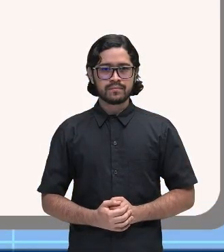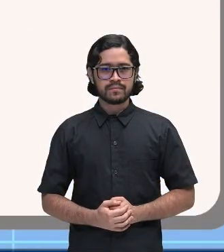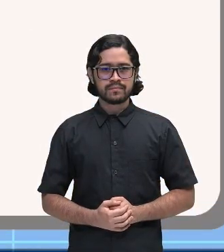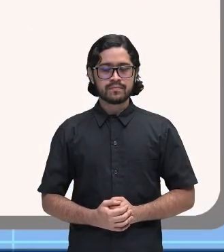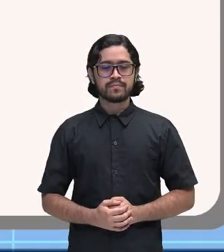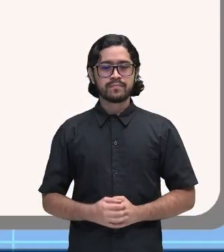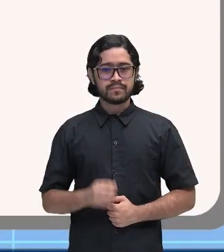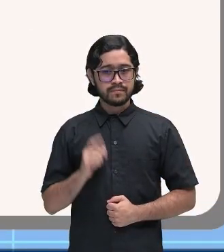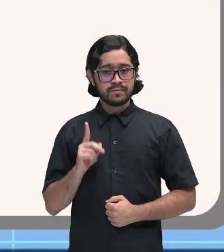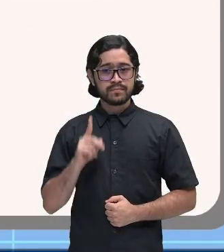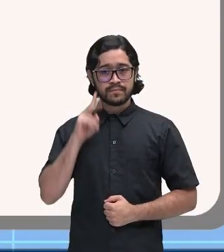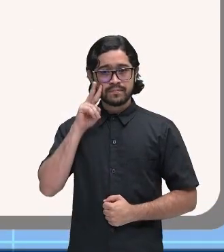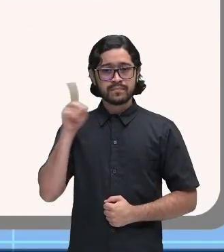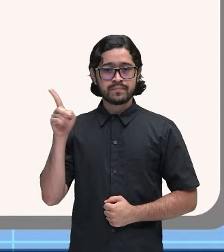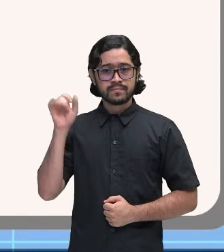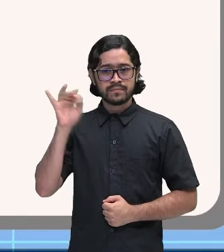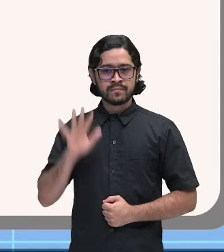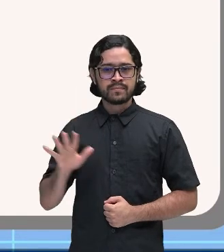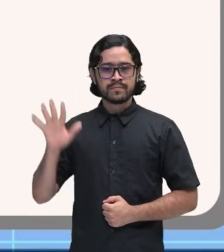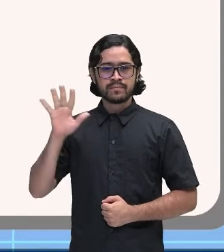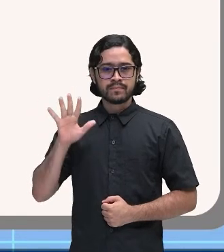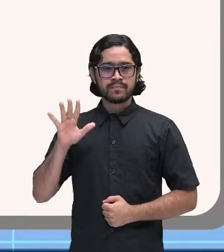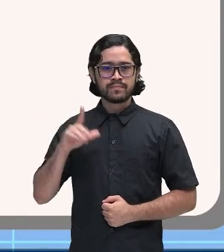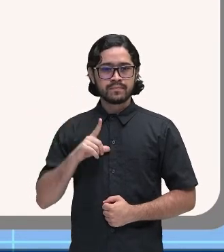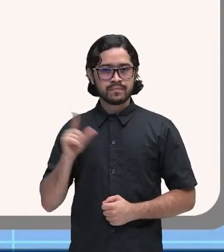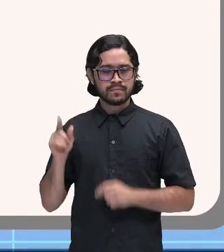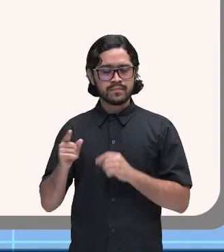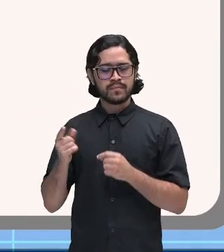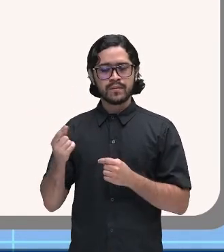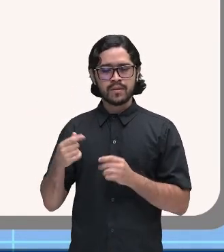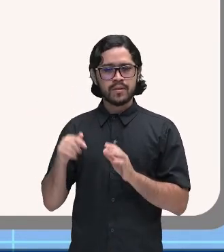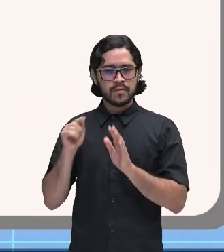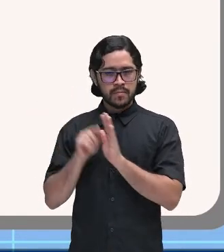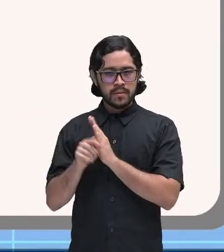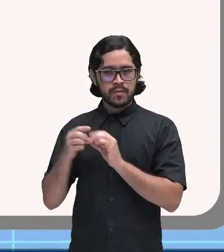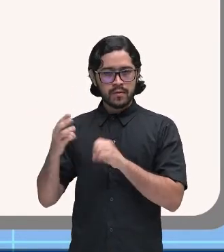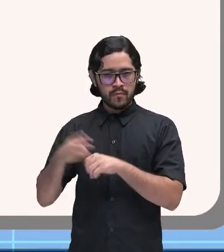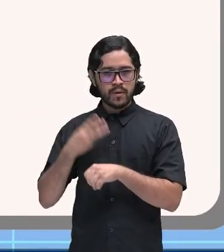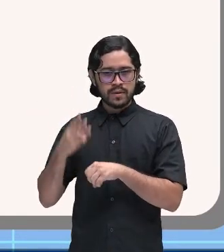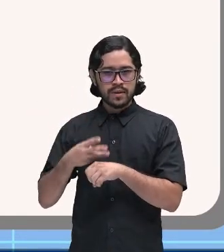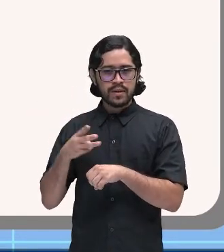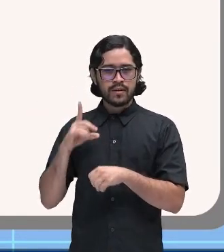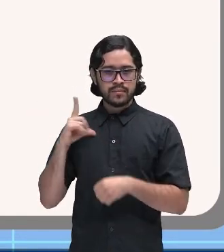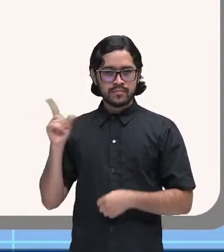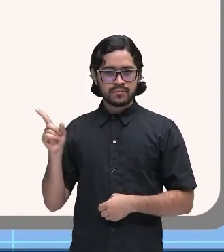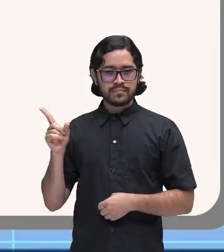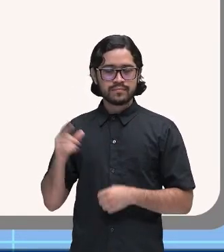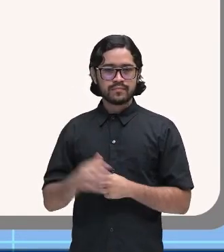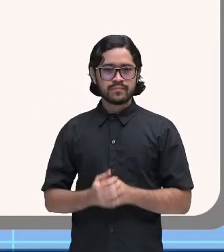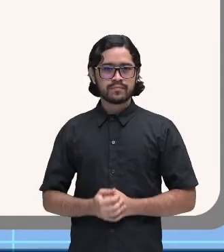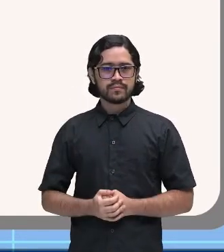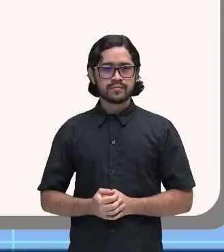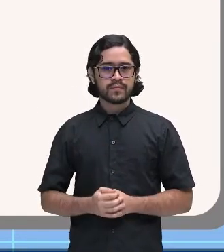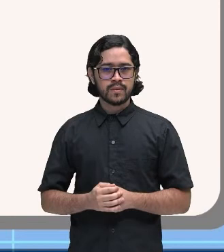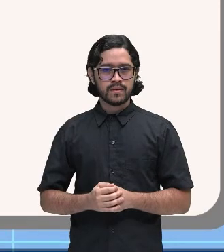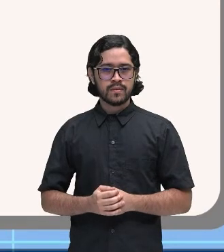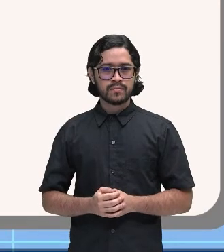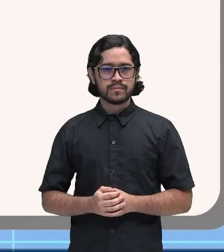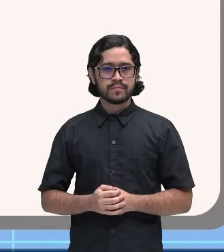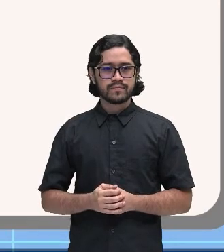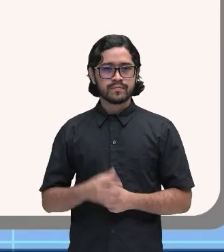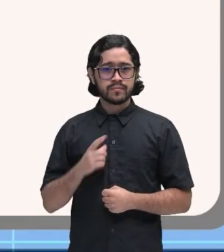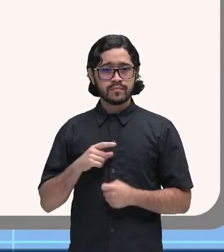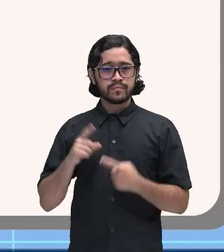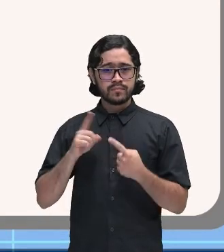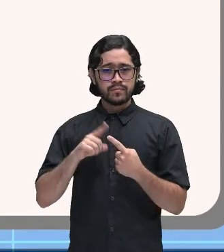Ok, vamos analisar aí a imagem, tá? Aí nós temos uma conversa de WhatsApp bem atual, né? Nós temos a conversa entre Rita